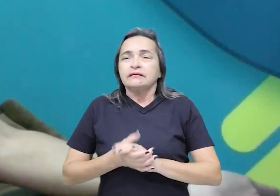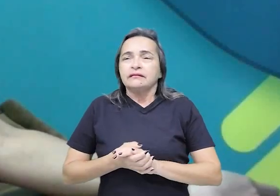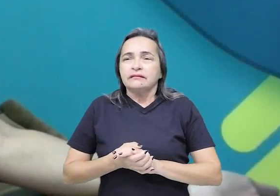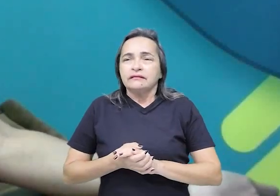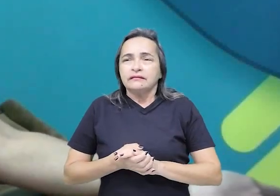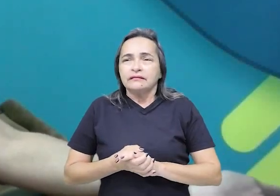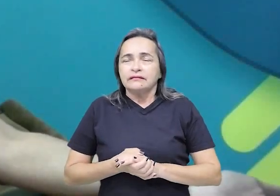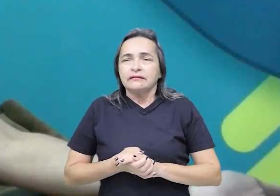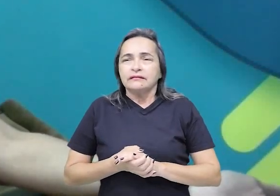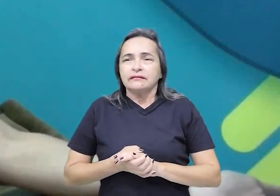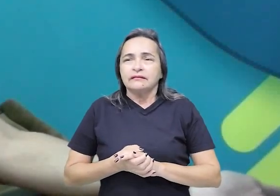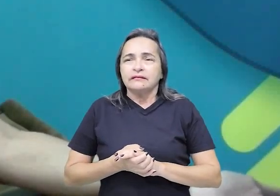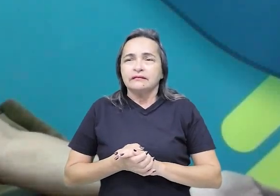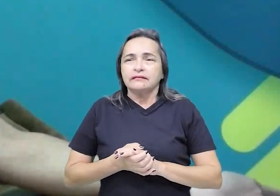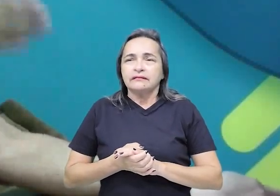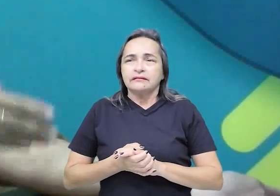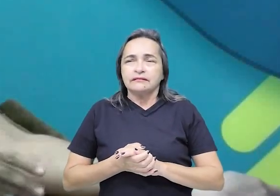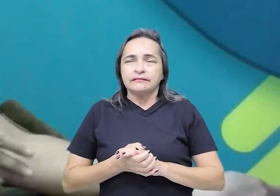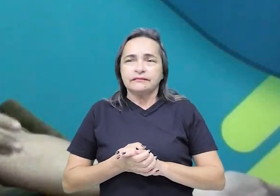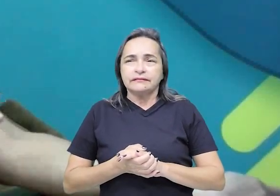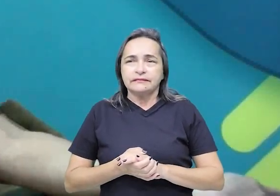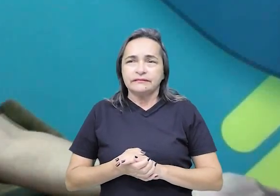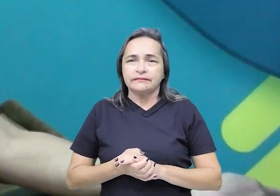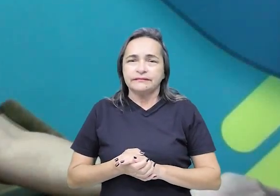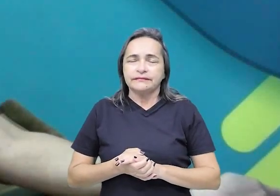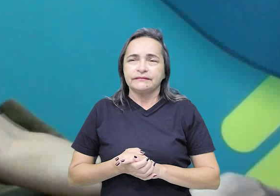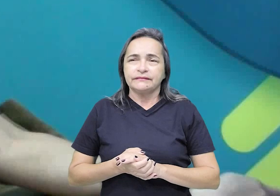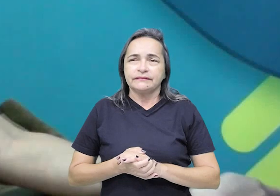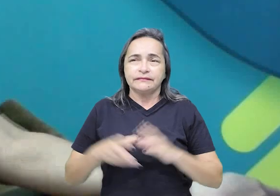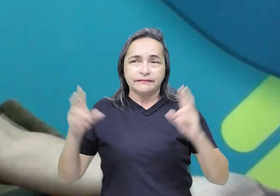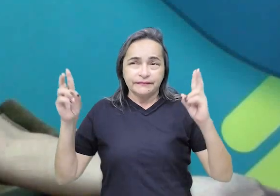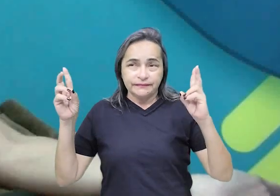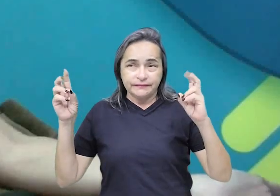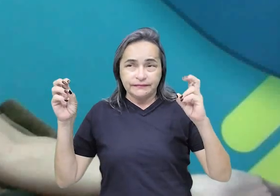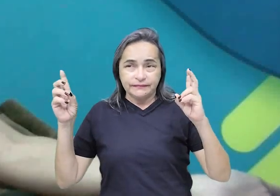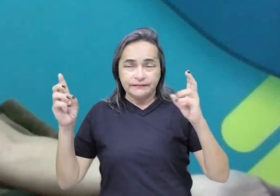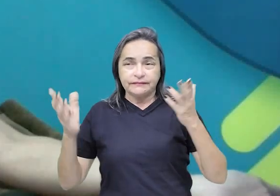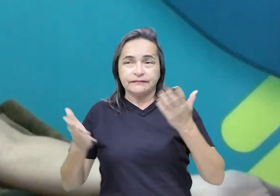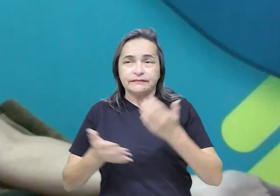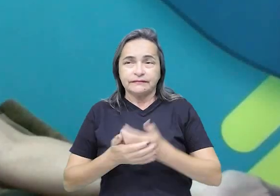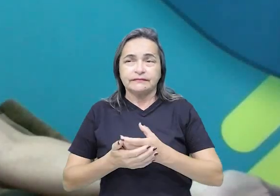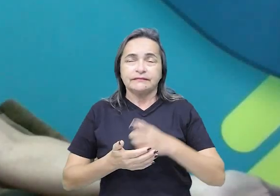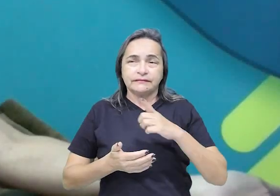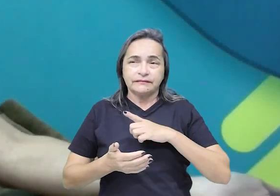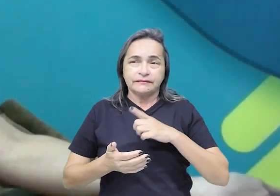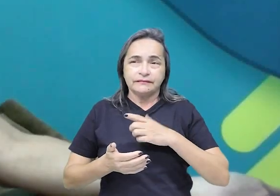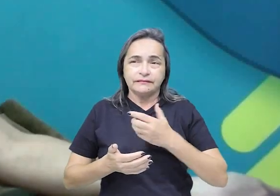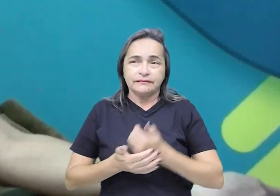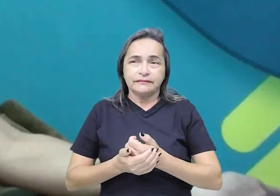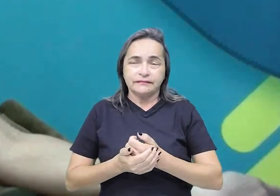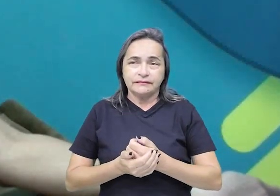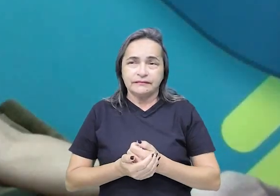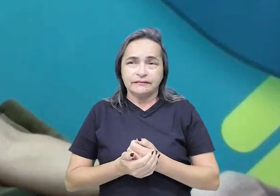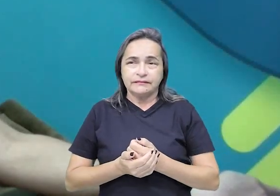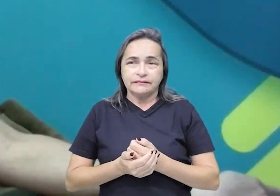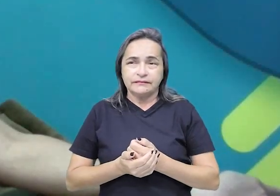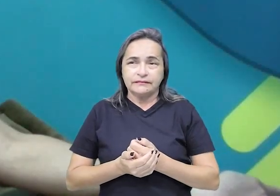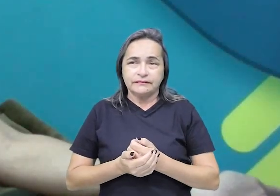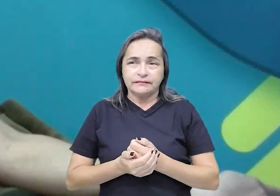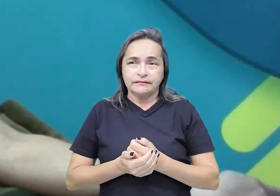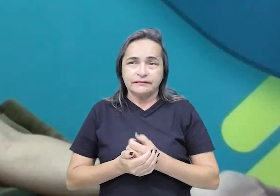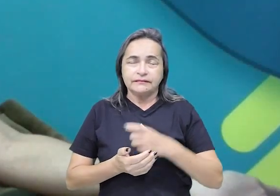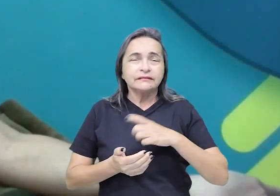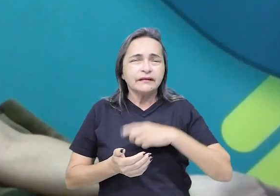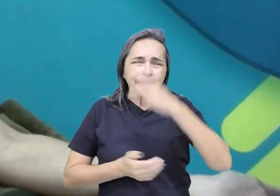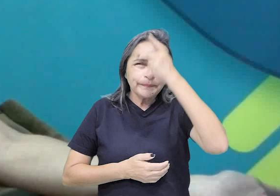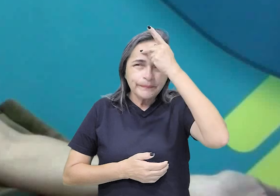atrelado, pode estar muito atrelado a questões que a gente tem respiratórias. Então, hoje em dia, a gente tem